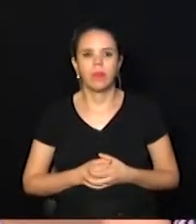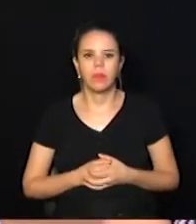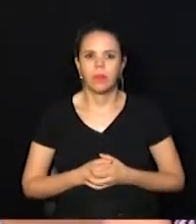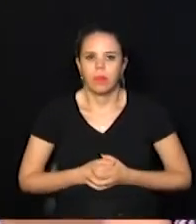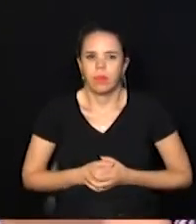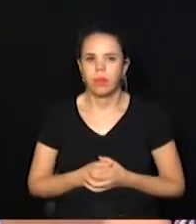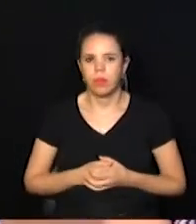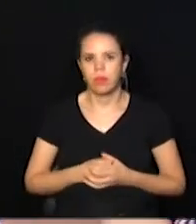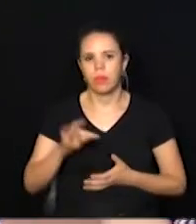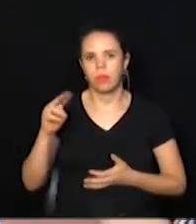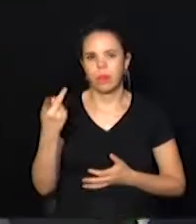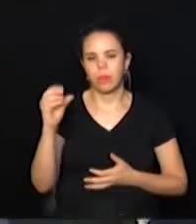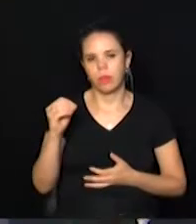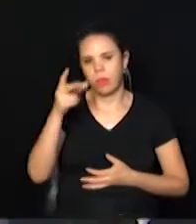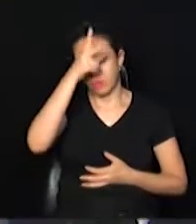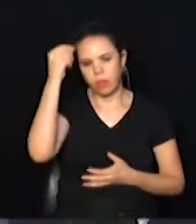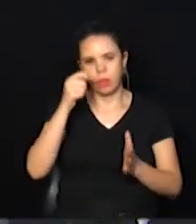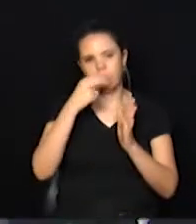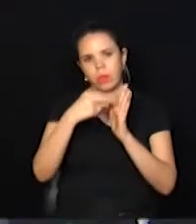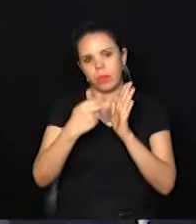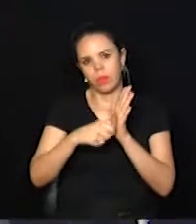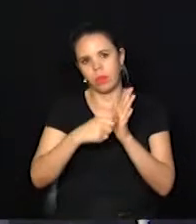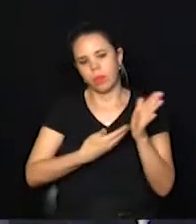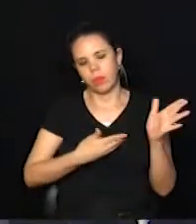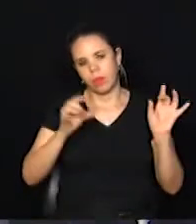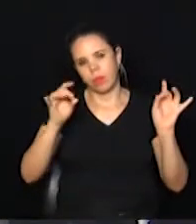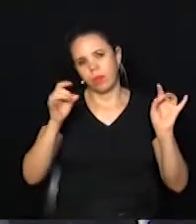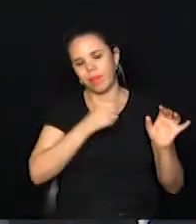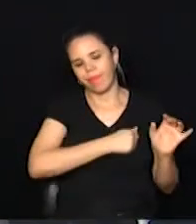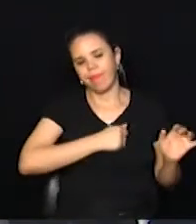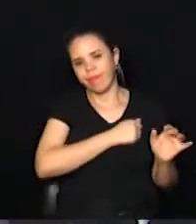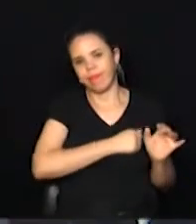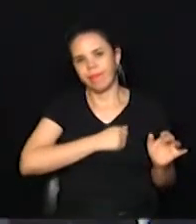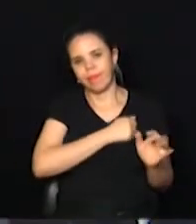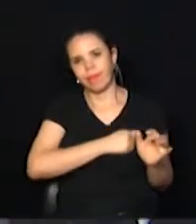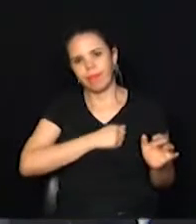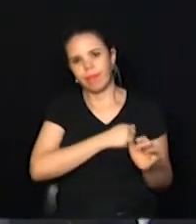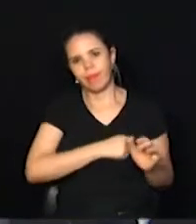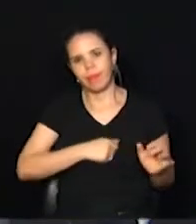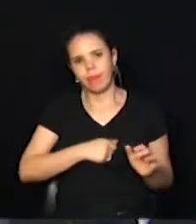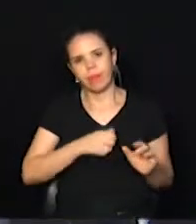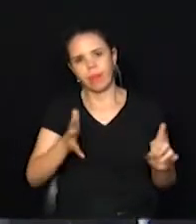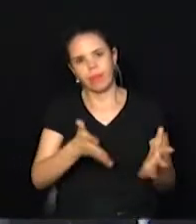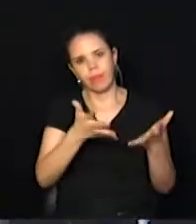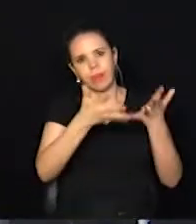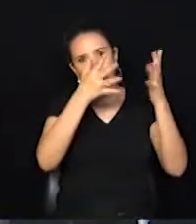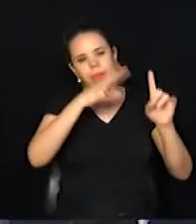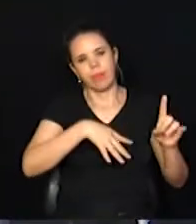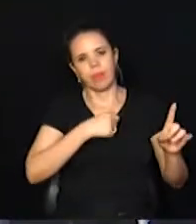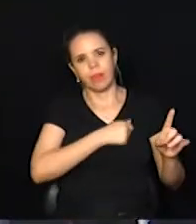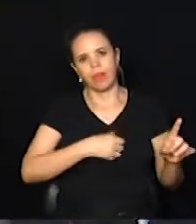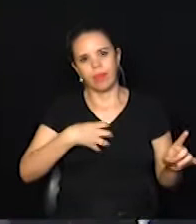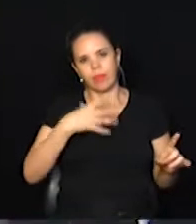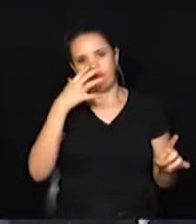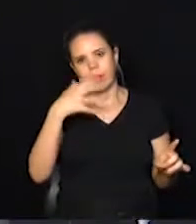Caro Toninho, lhe escrevo para dizer, querido amigo, que sinto saudades, que seu entusiasmo, sua paixão pela